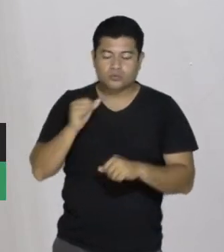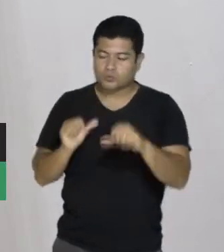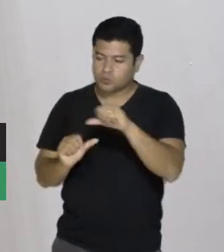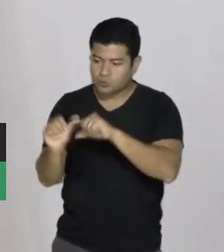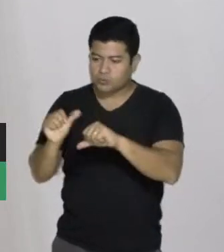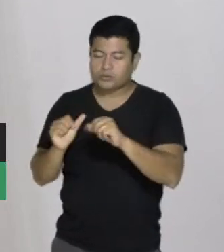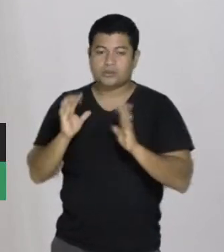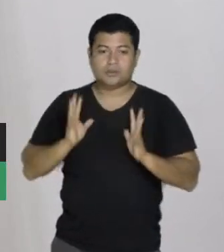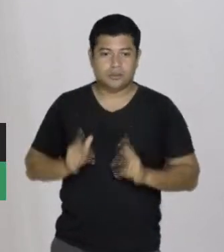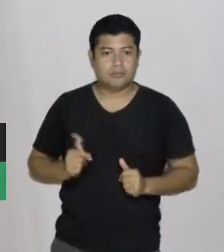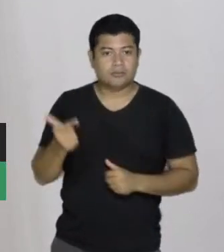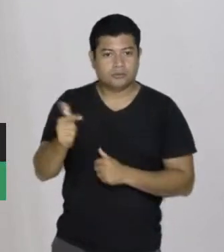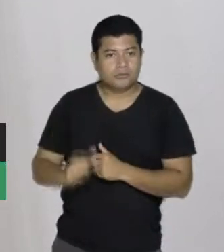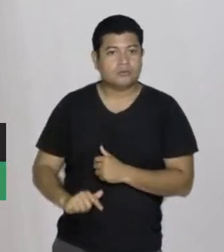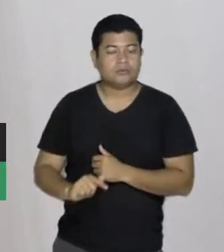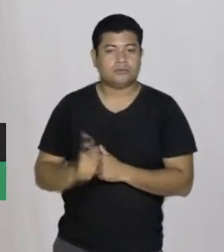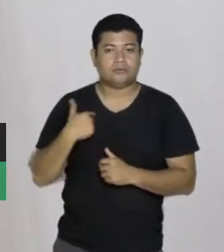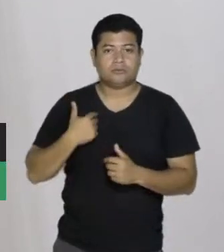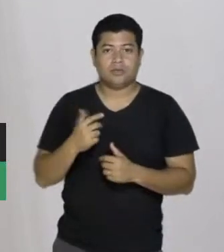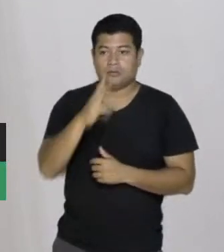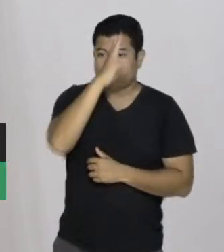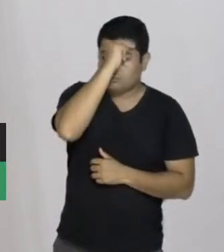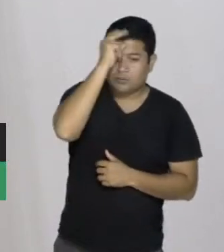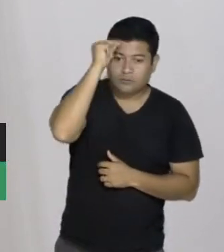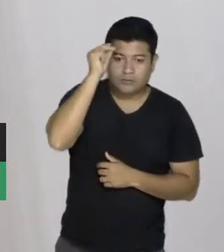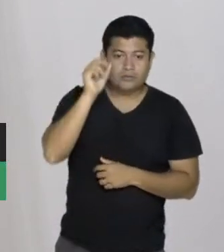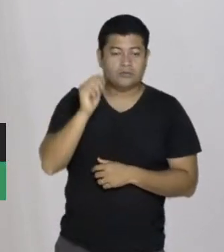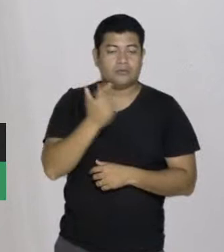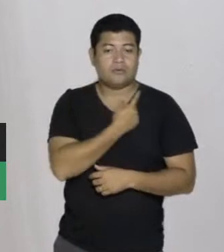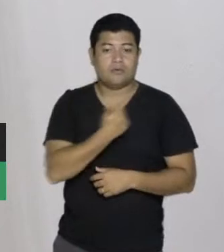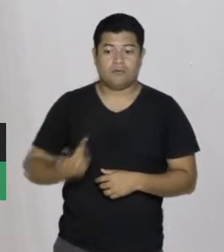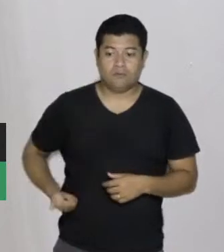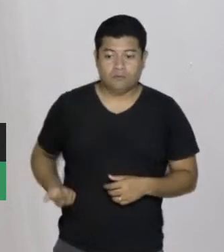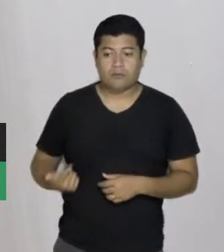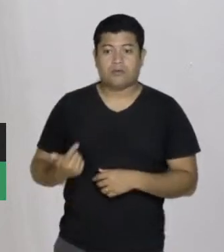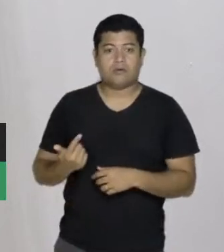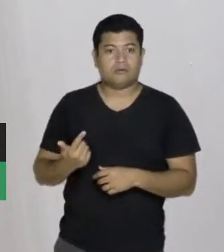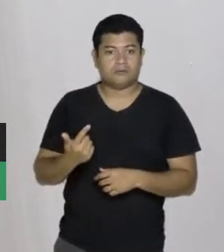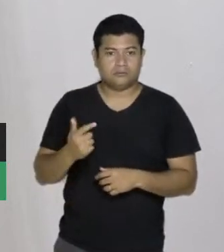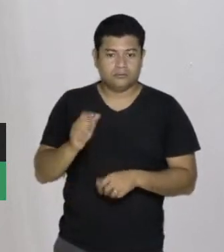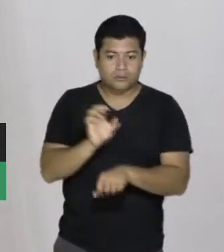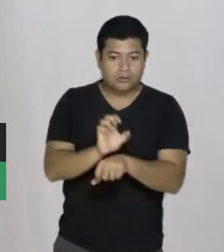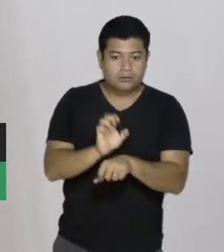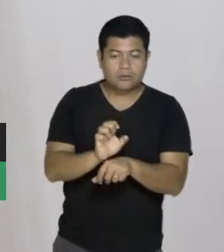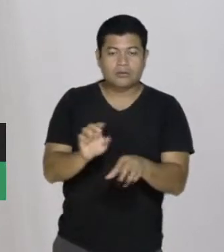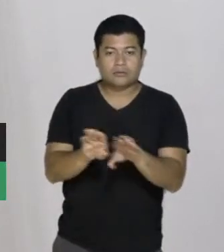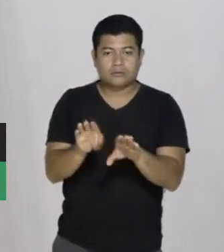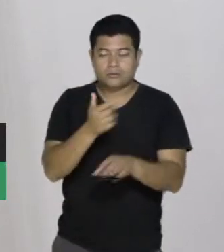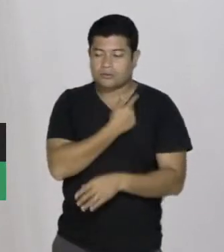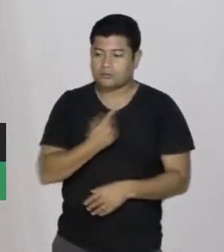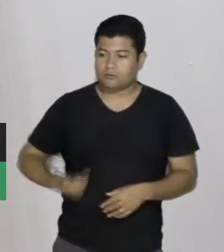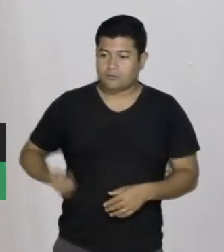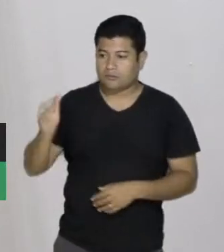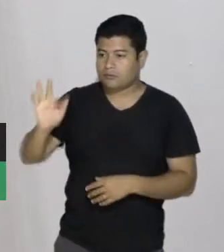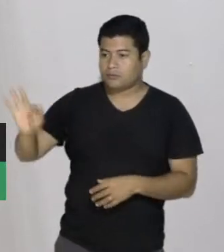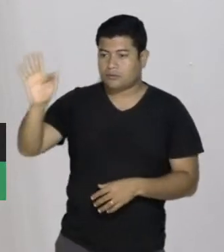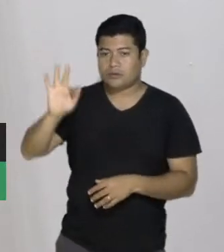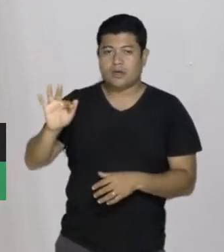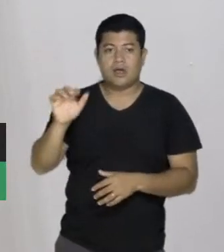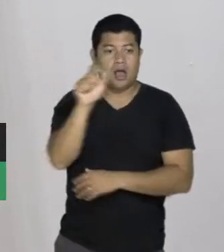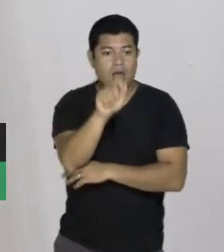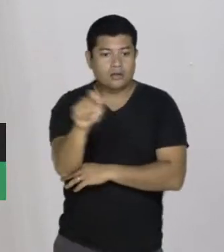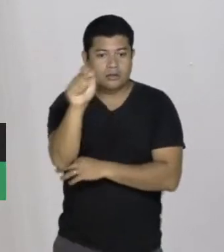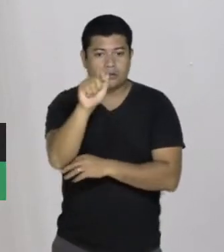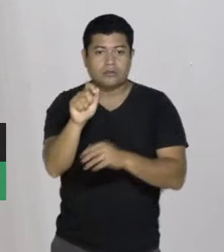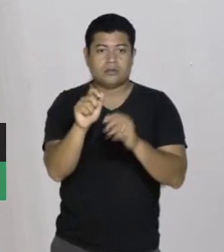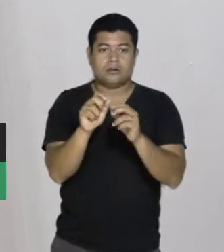governo federal entidades sindicatos associações e universidades precisam caminhar